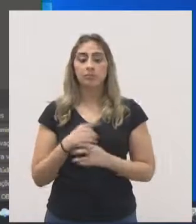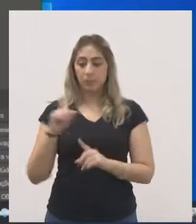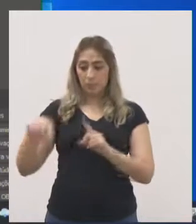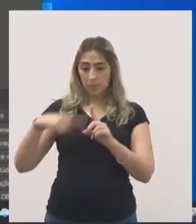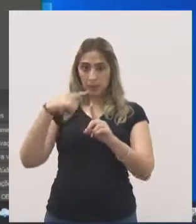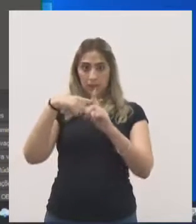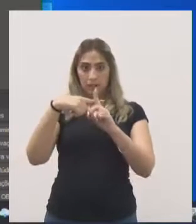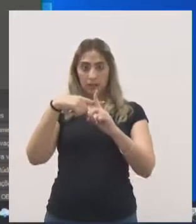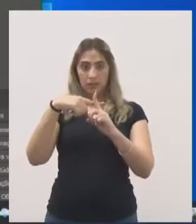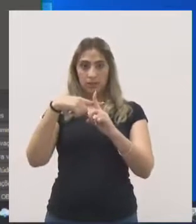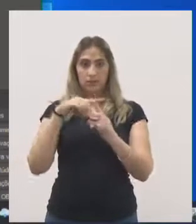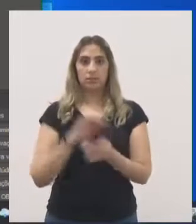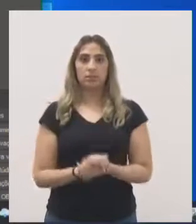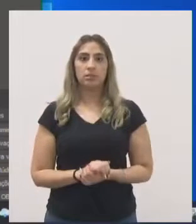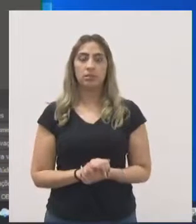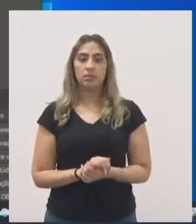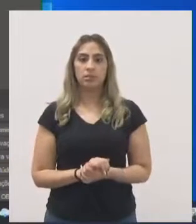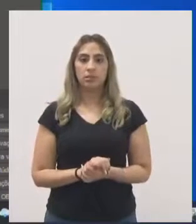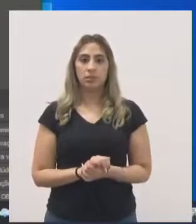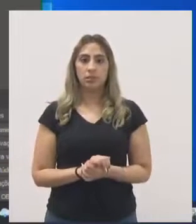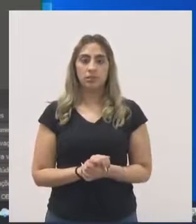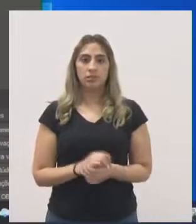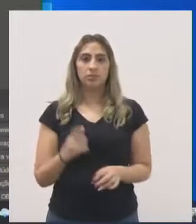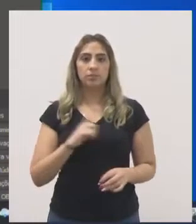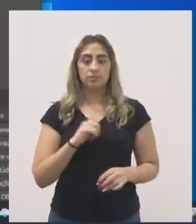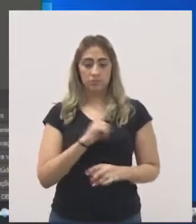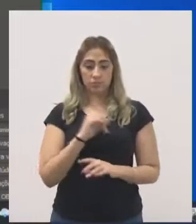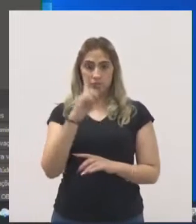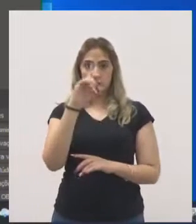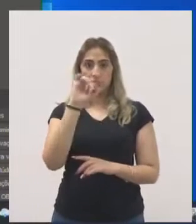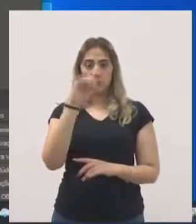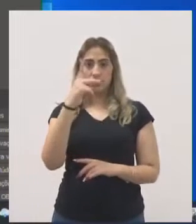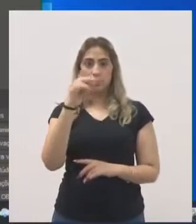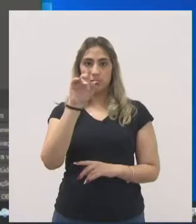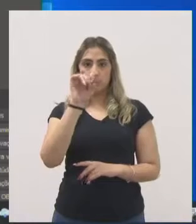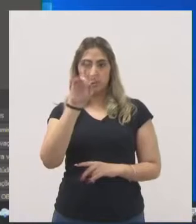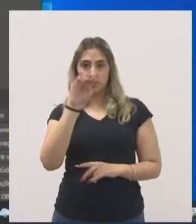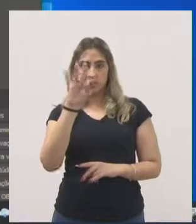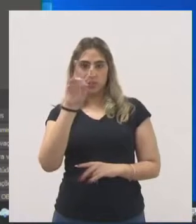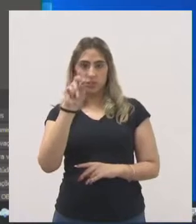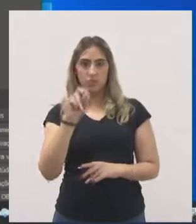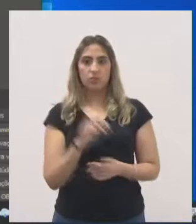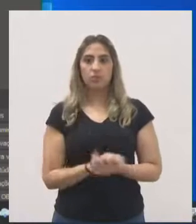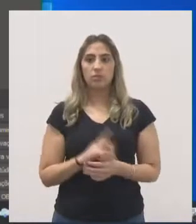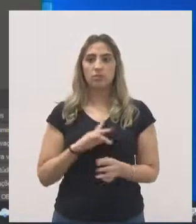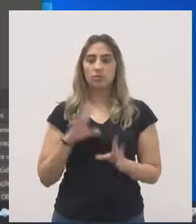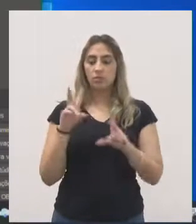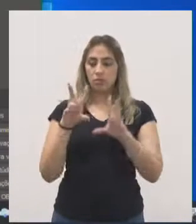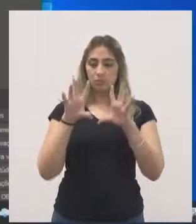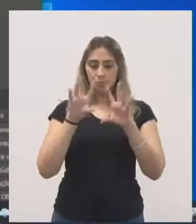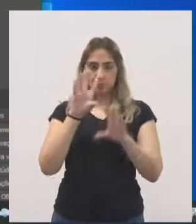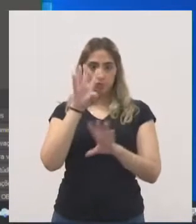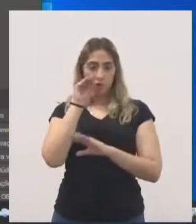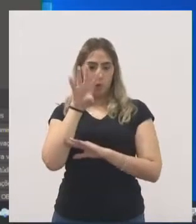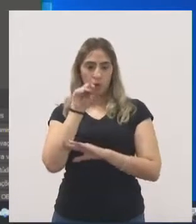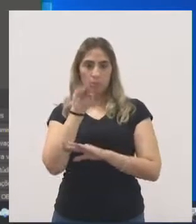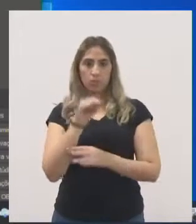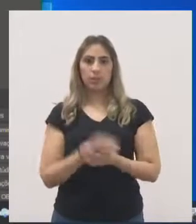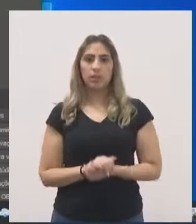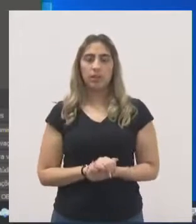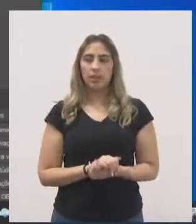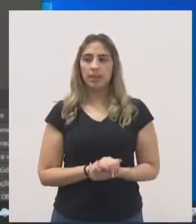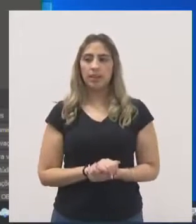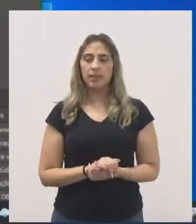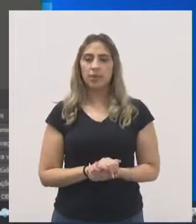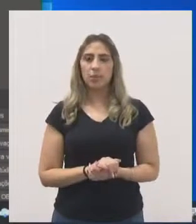mais, a gente vem aqui, ó, dispositivo de captura de vídeo. Não, dispositivo de captura